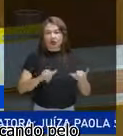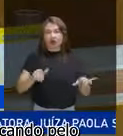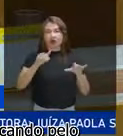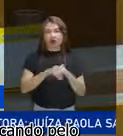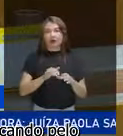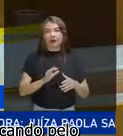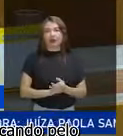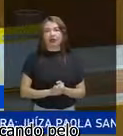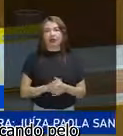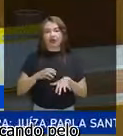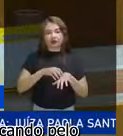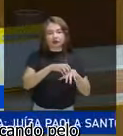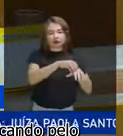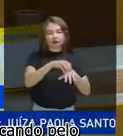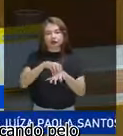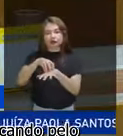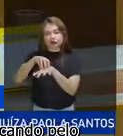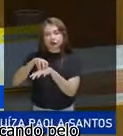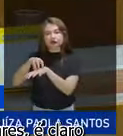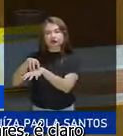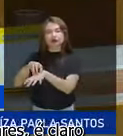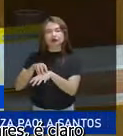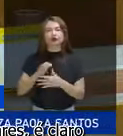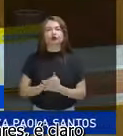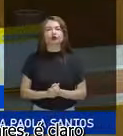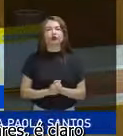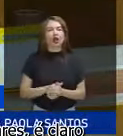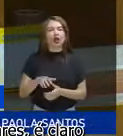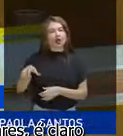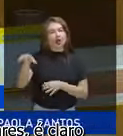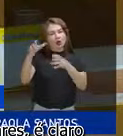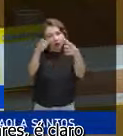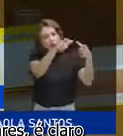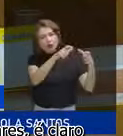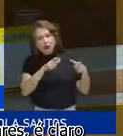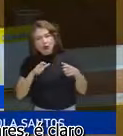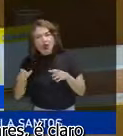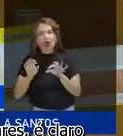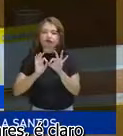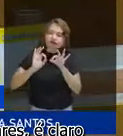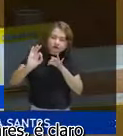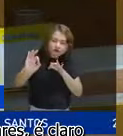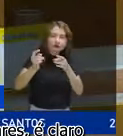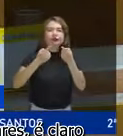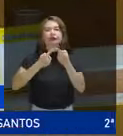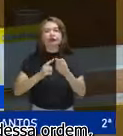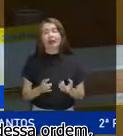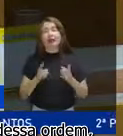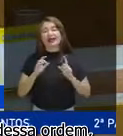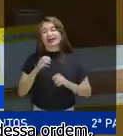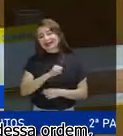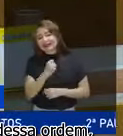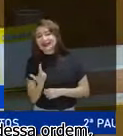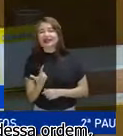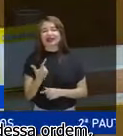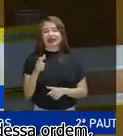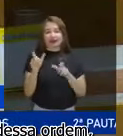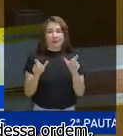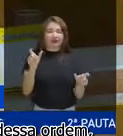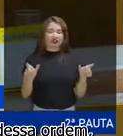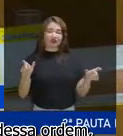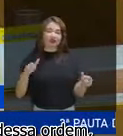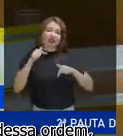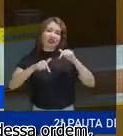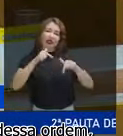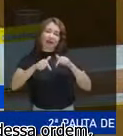se deslocando pelo interior do Estado, por Garimpo do Lourenço, por vários lugares. É claro que a pessoa, para trabalhar em determinada campanha dessa ordem,